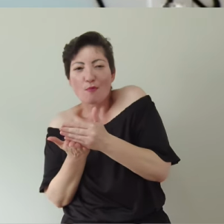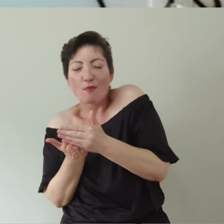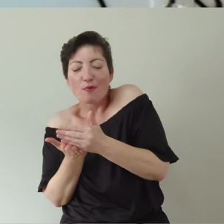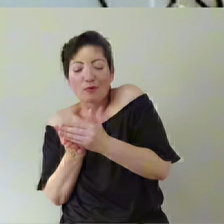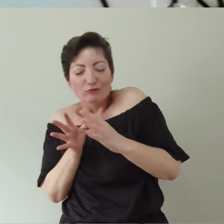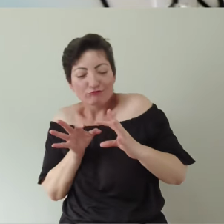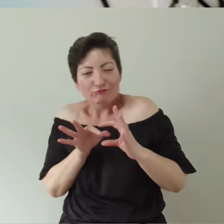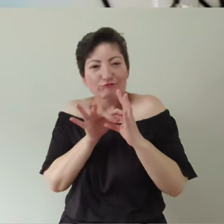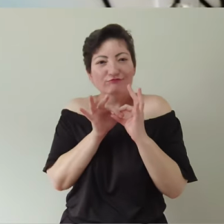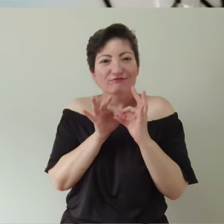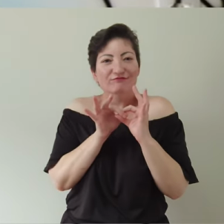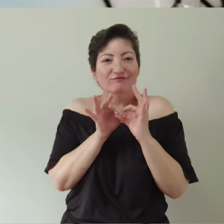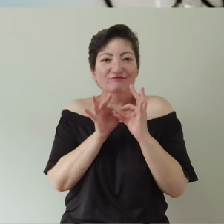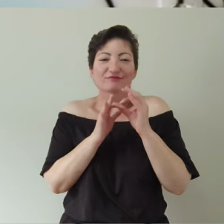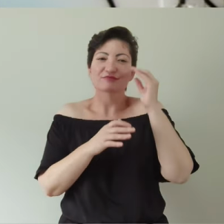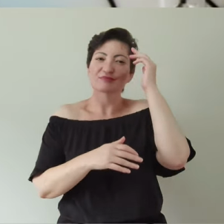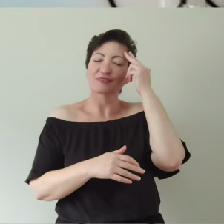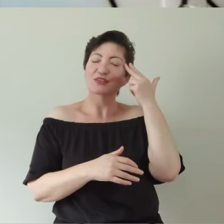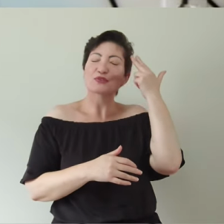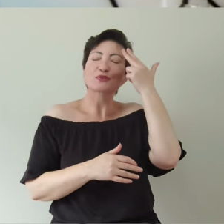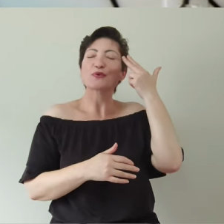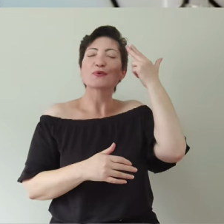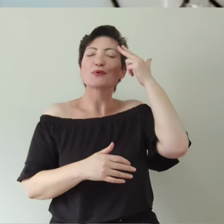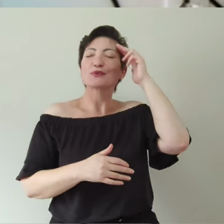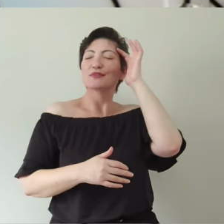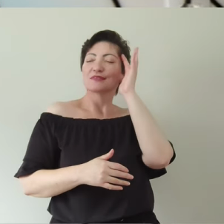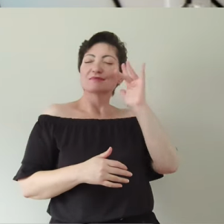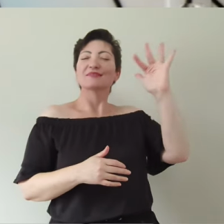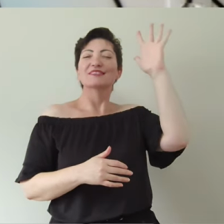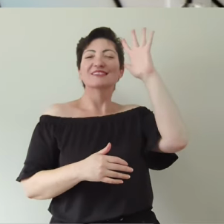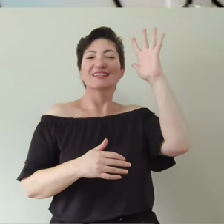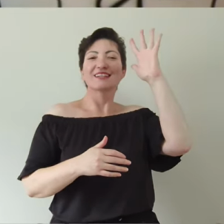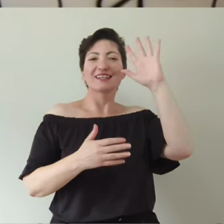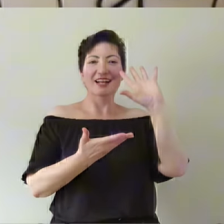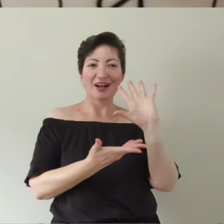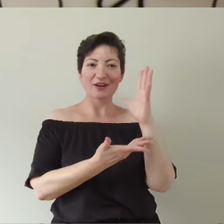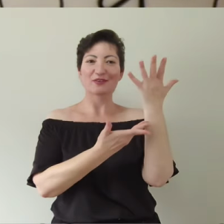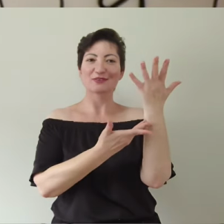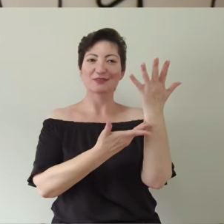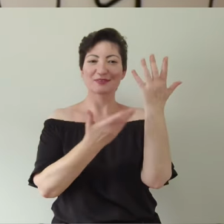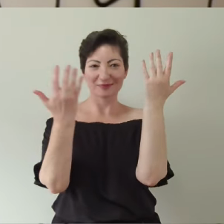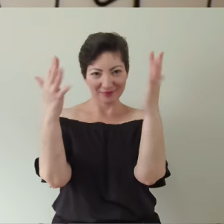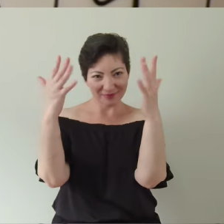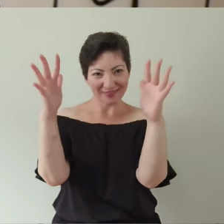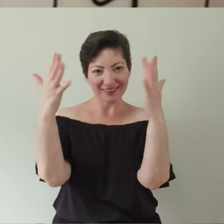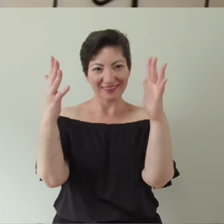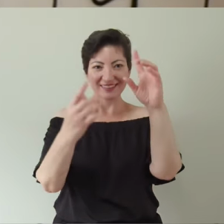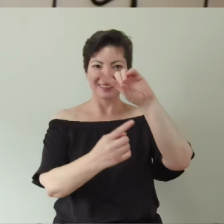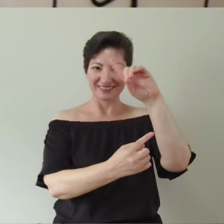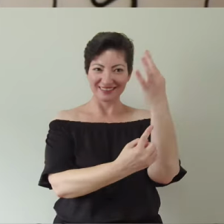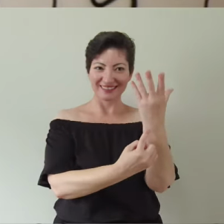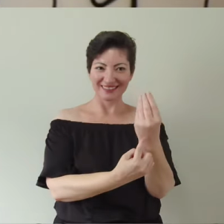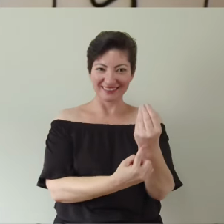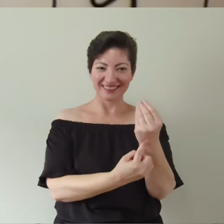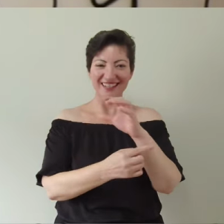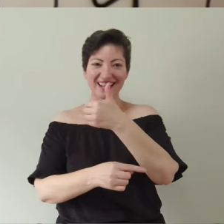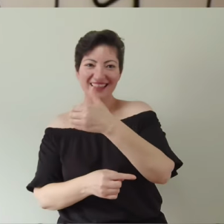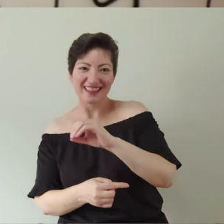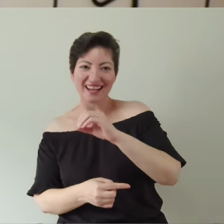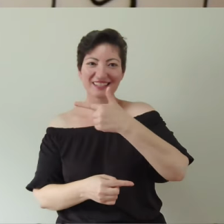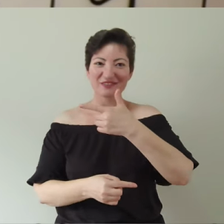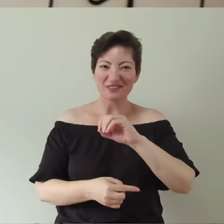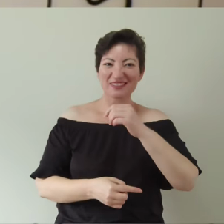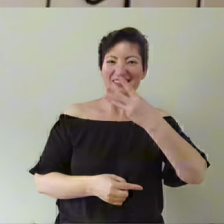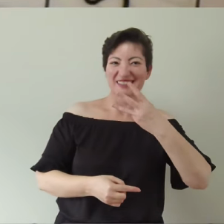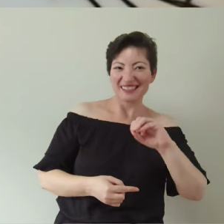eles, né? Ver esse sonho da Michela e do Davi sendo realizado. Parabéns, Dia de Arte, que veio mais 10, 20,